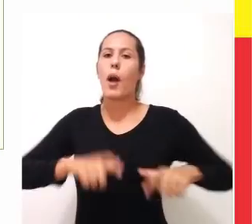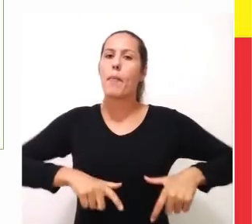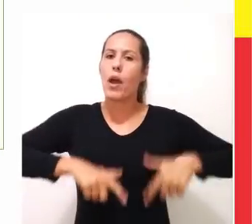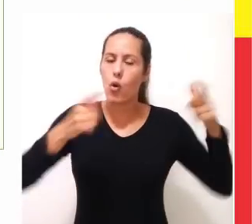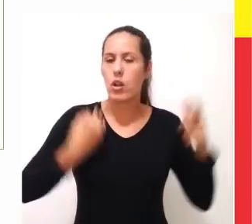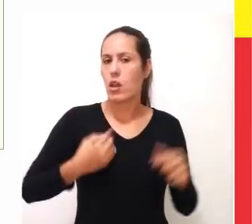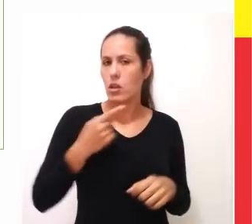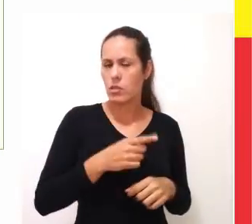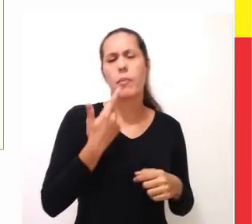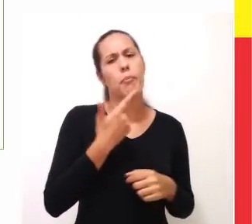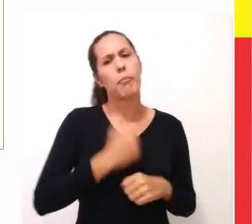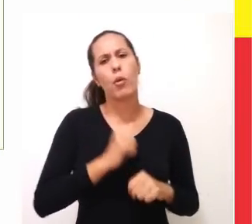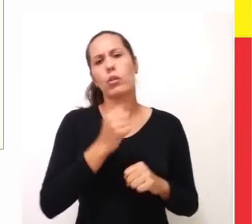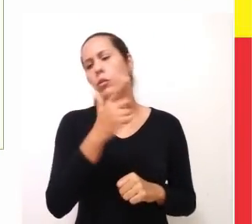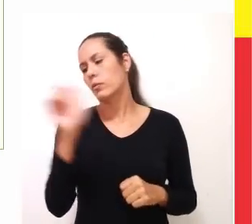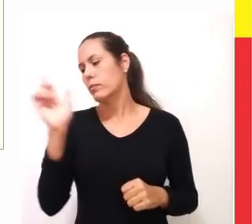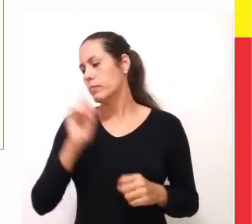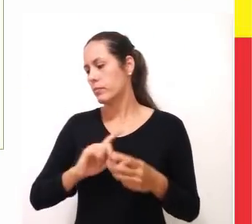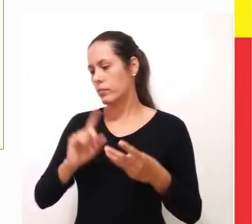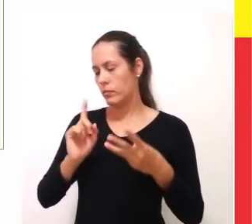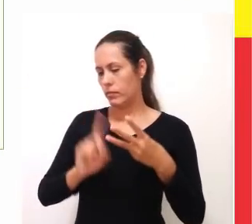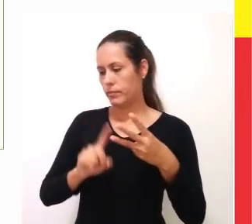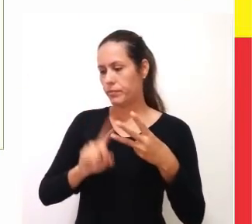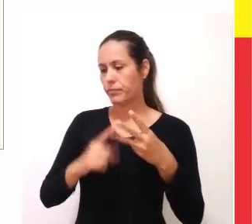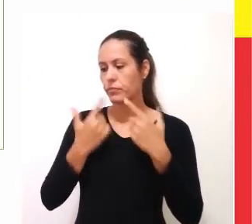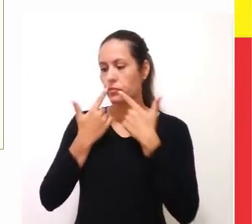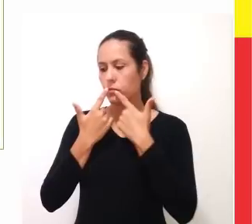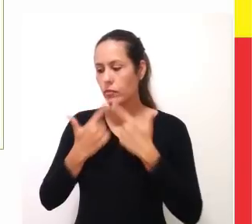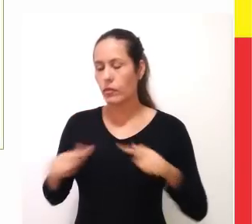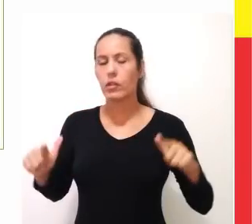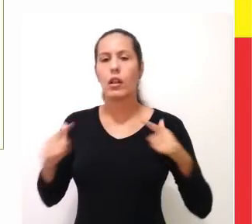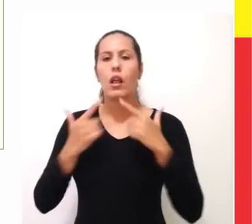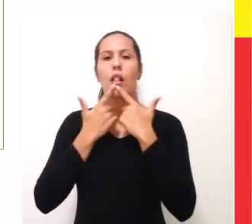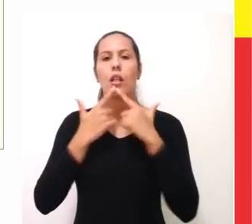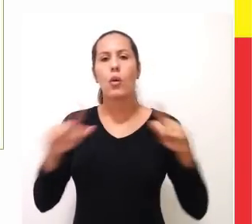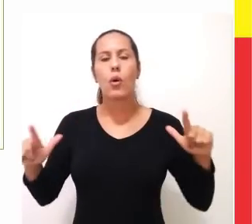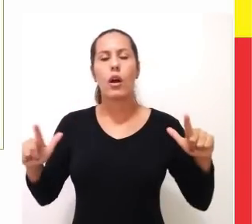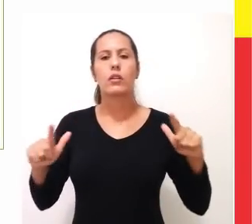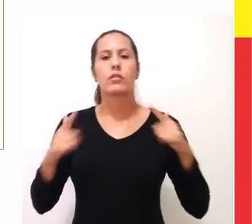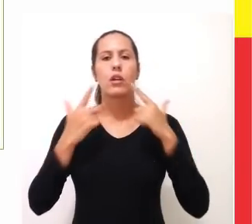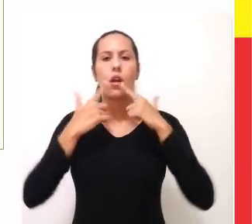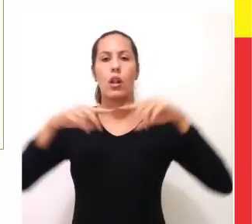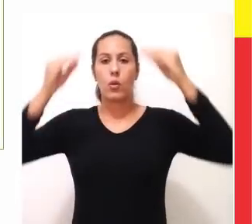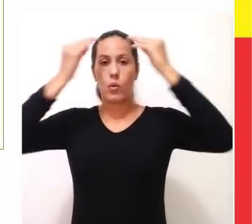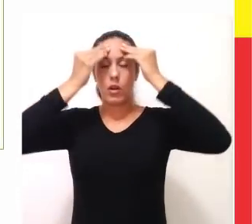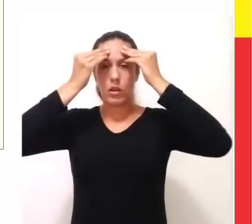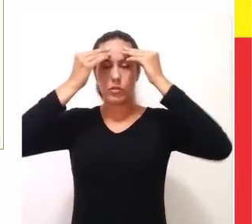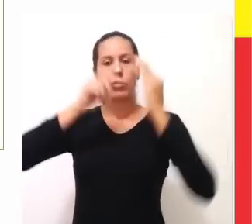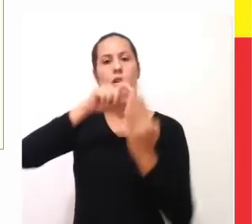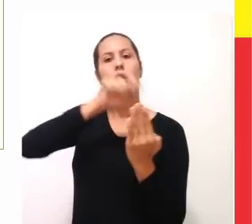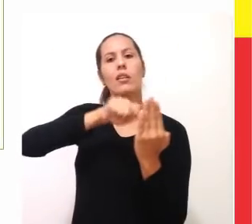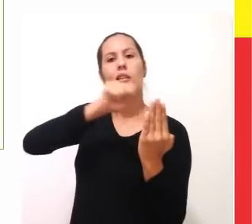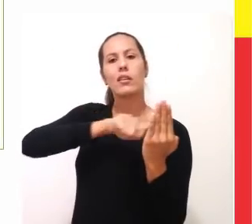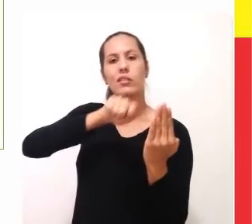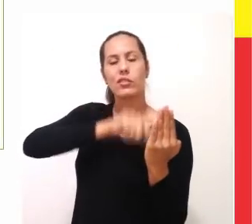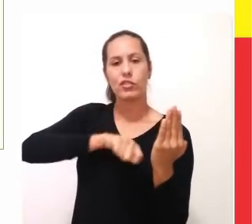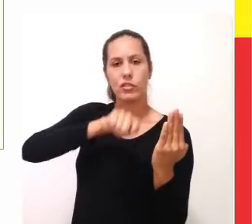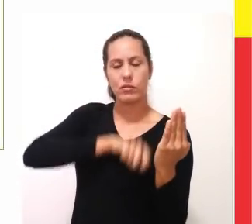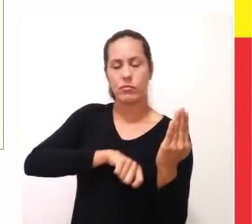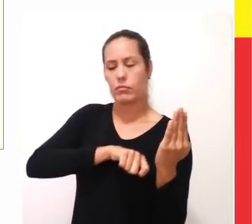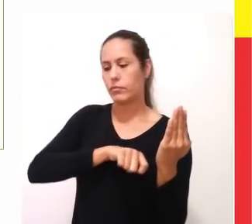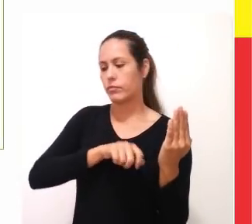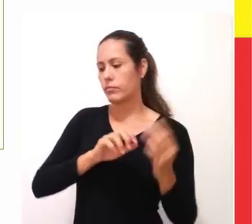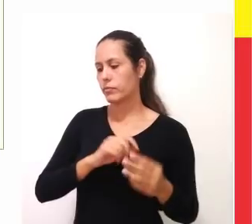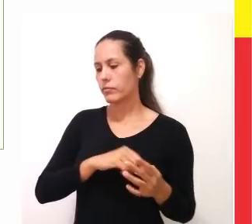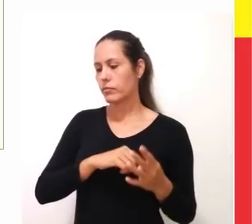também. Linguagem descritiva, descrever o fato, descrever o uso da terceira